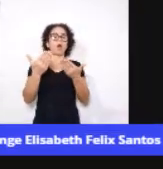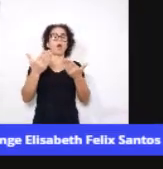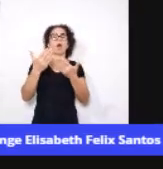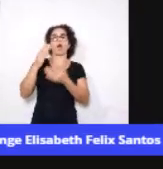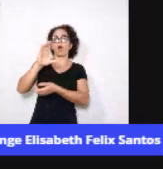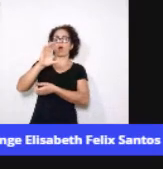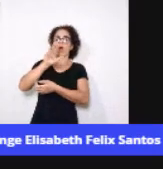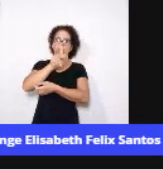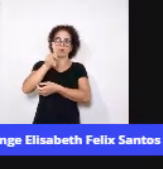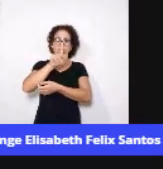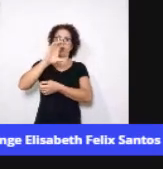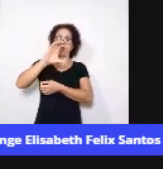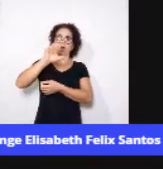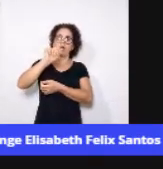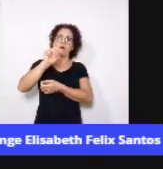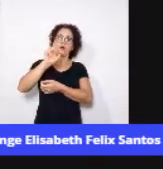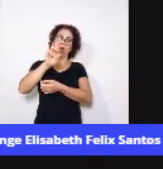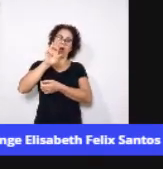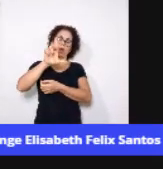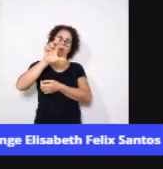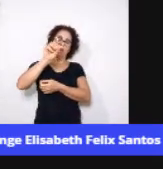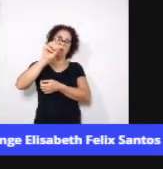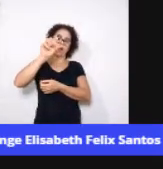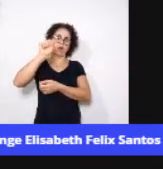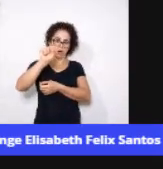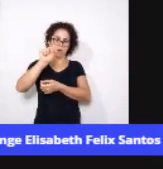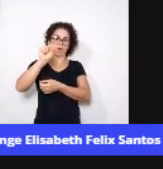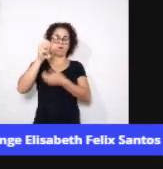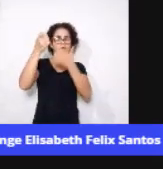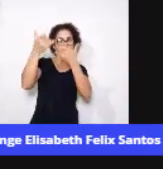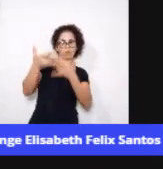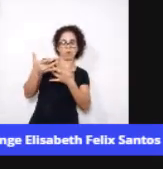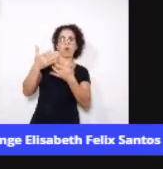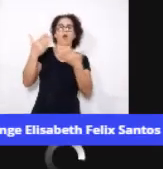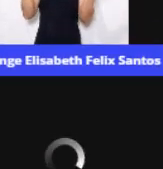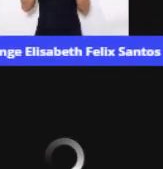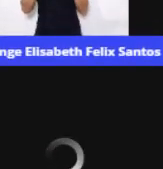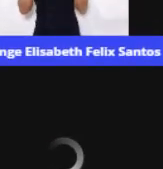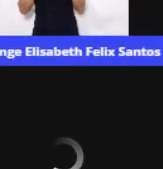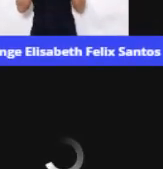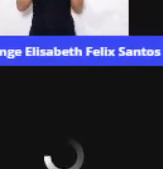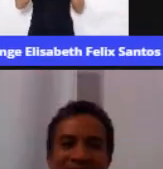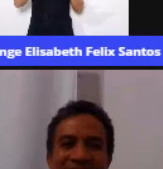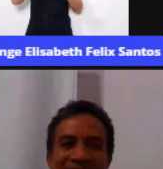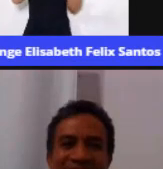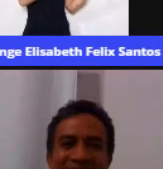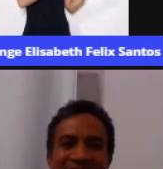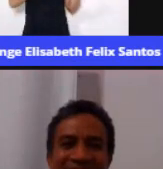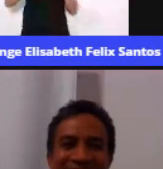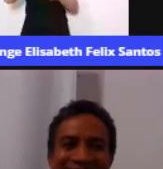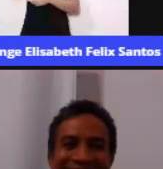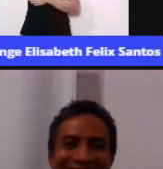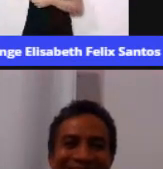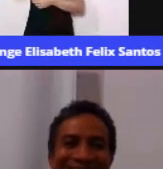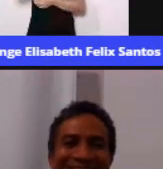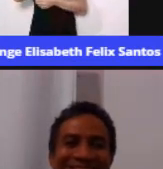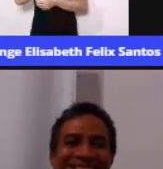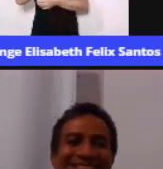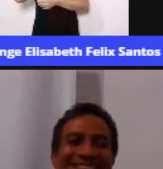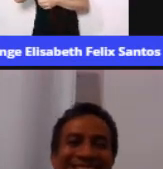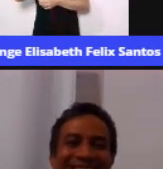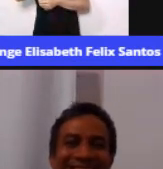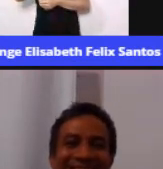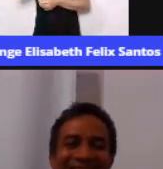vamos receber o professor Marcos de Oliveira Monteiro, formado em Pedagogia e Artes Visuais pela